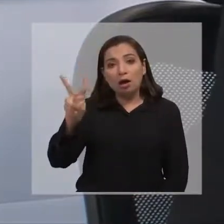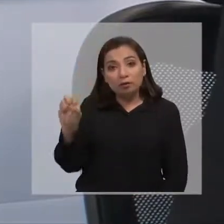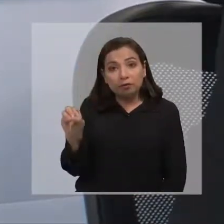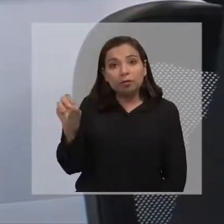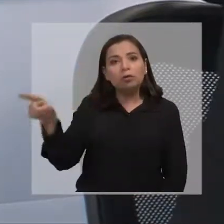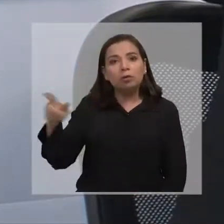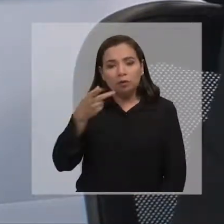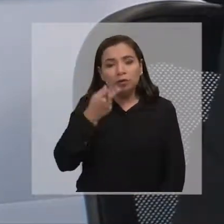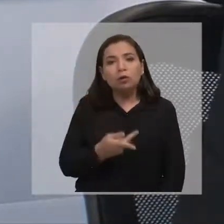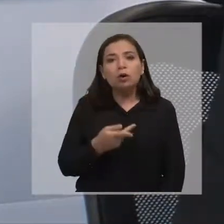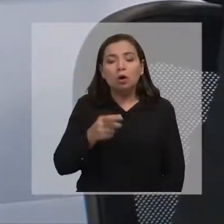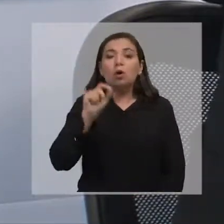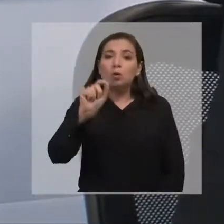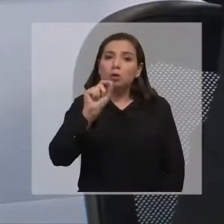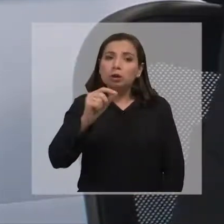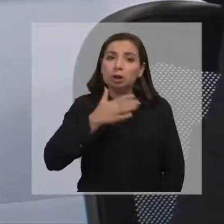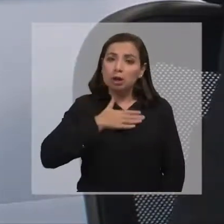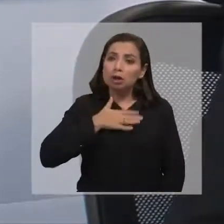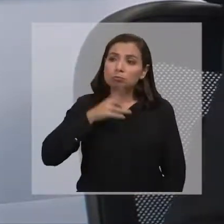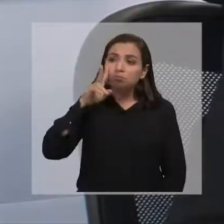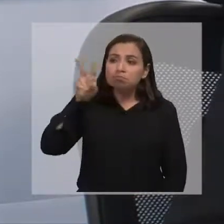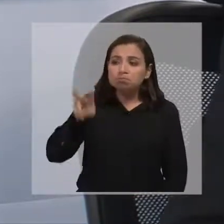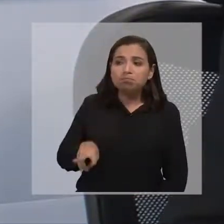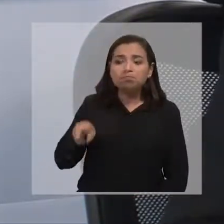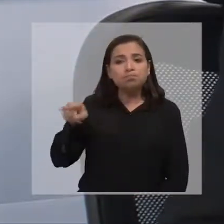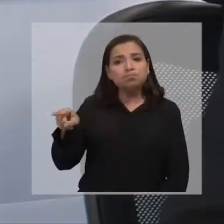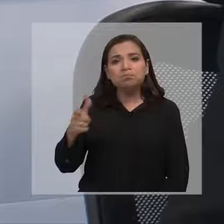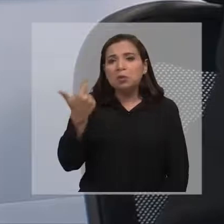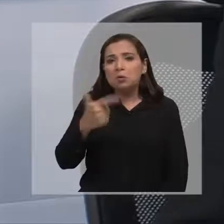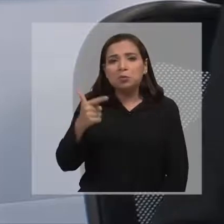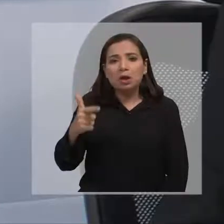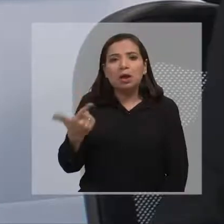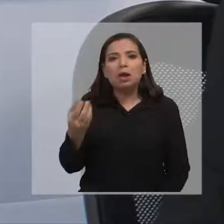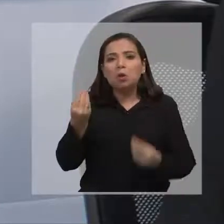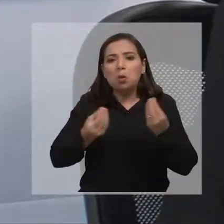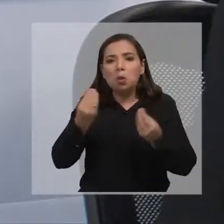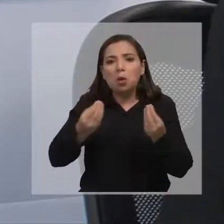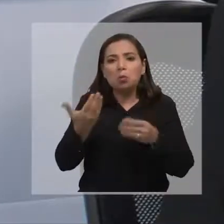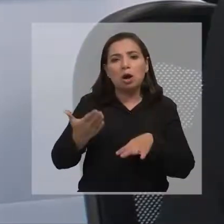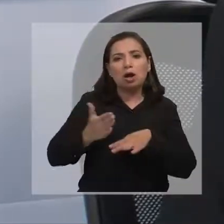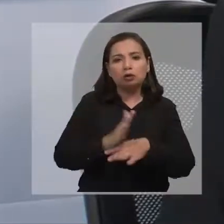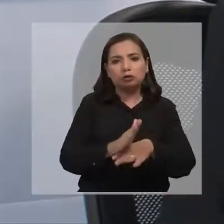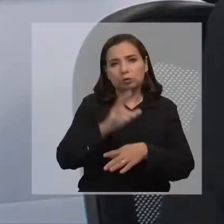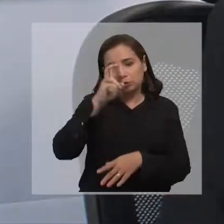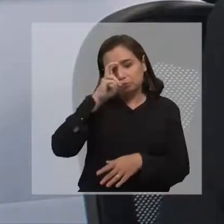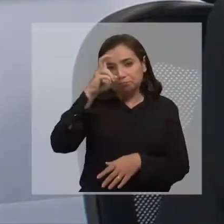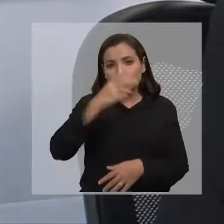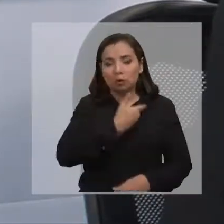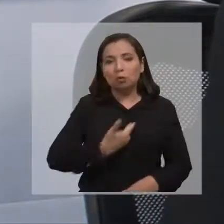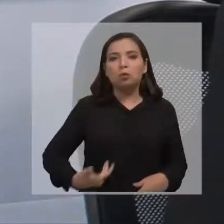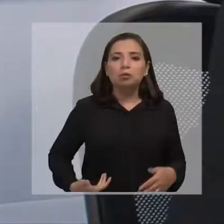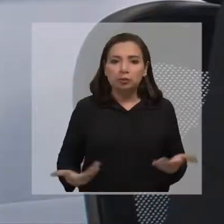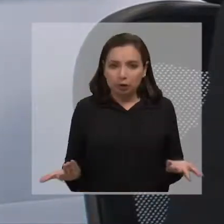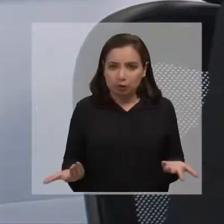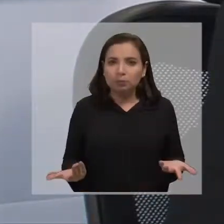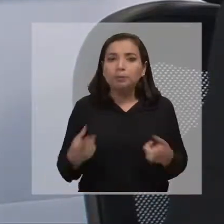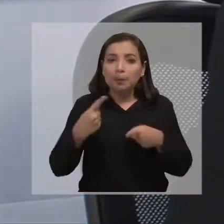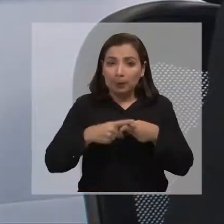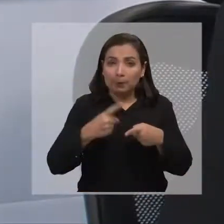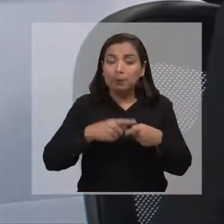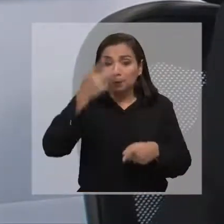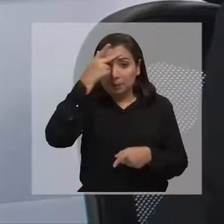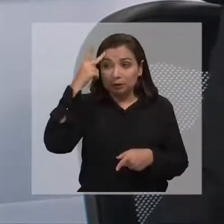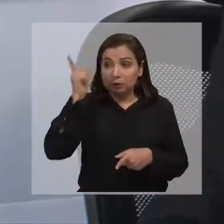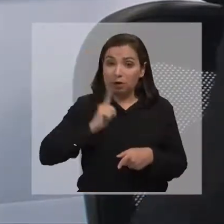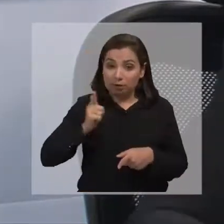que é uma pessoa que, na minha avaliação, não agrega nada intelectualmente a esse governo. Pelo contrário, as figuras que foram